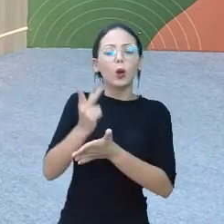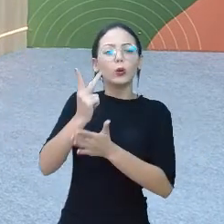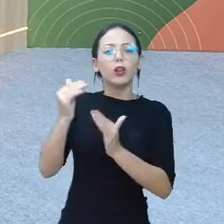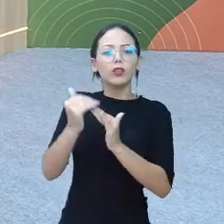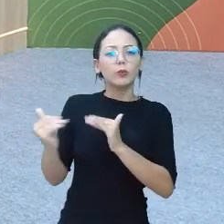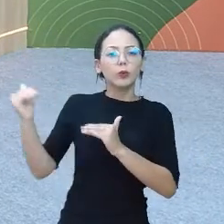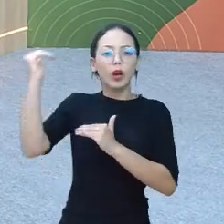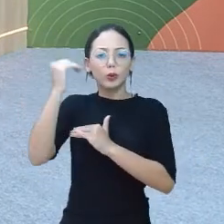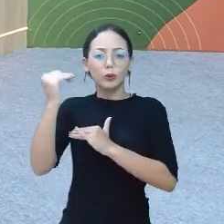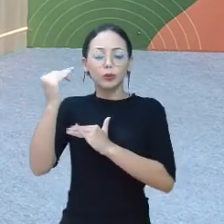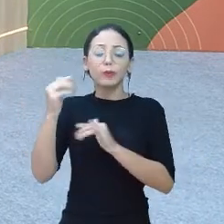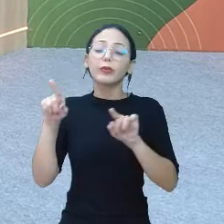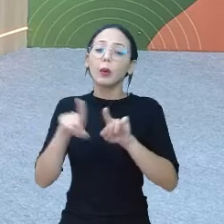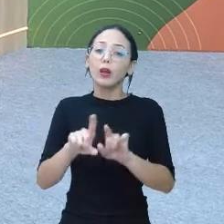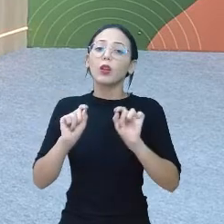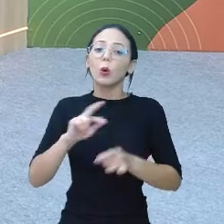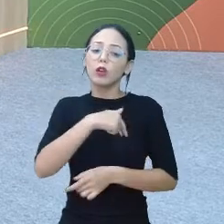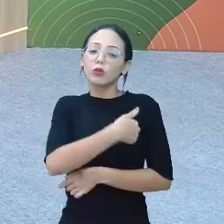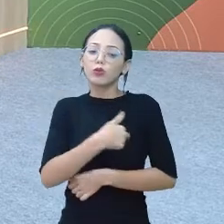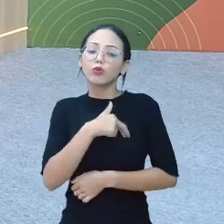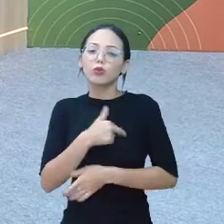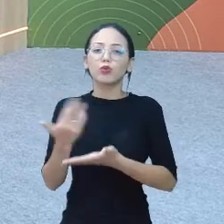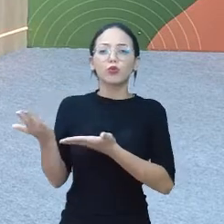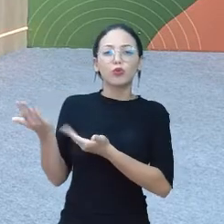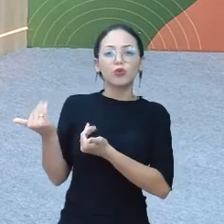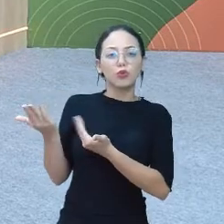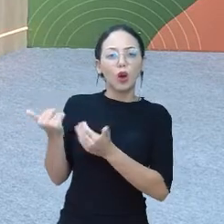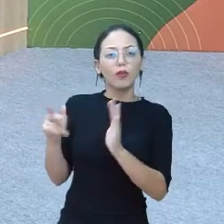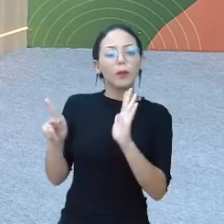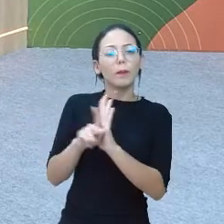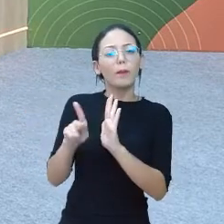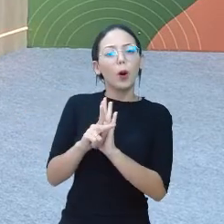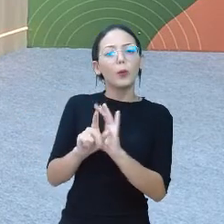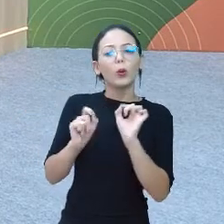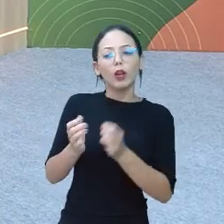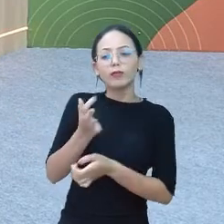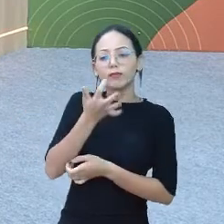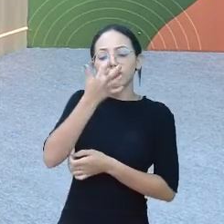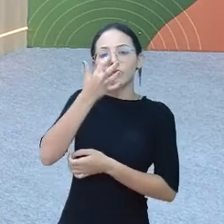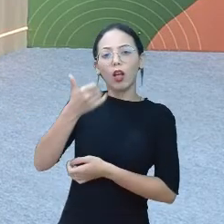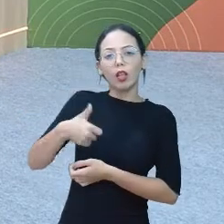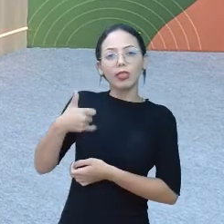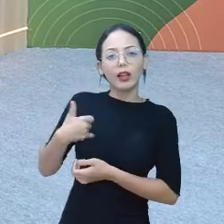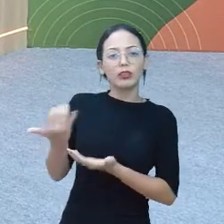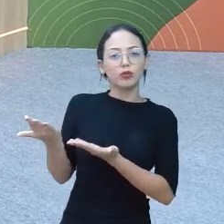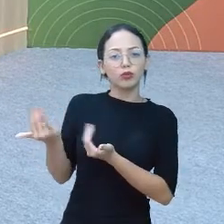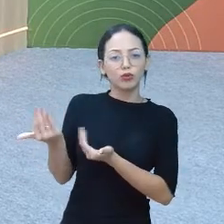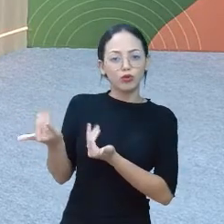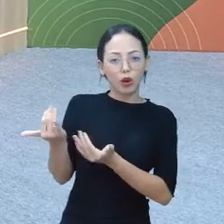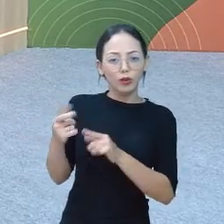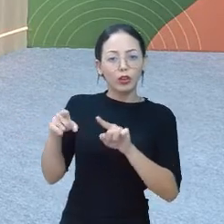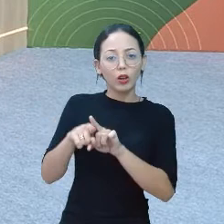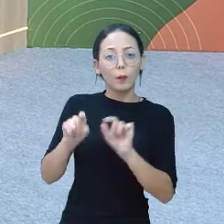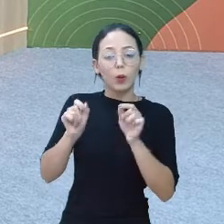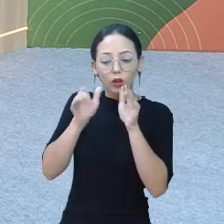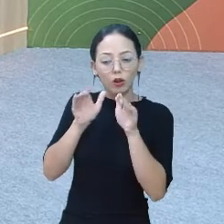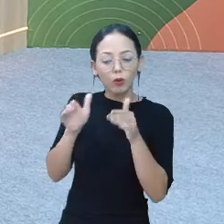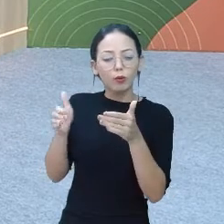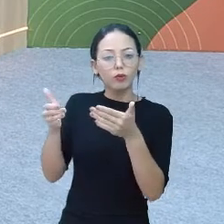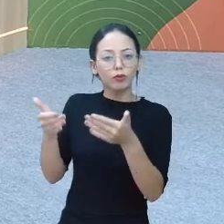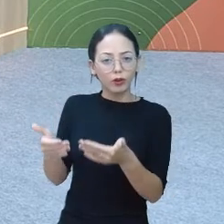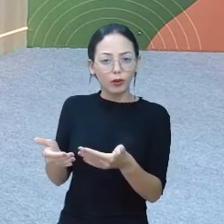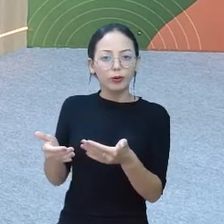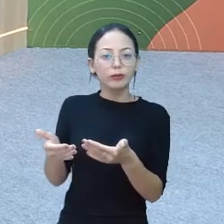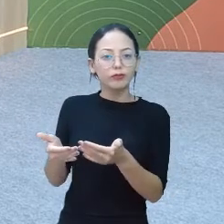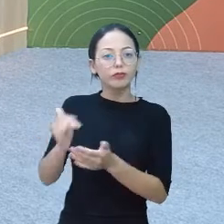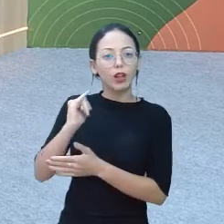certo? Mas a gente tem aí esses romances juvenis, que contemplam essa faixa etária mais jovem e estão dedicados aí